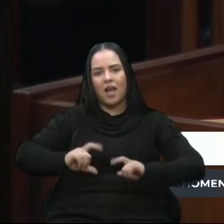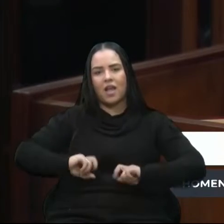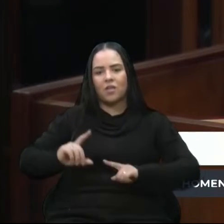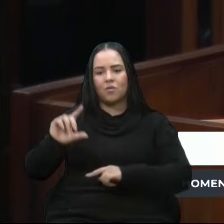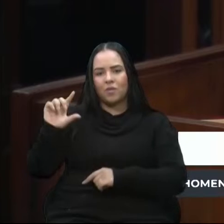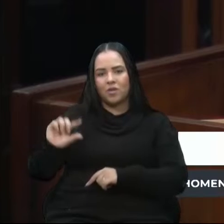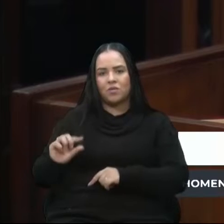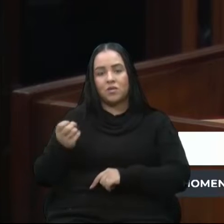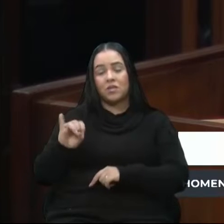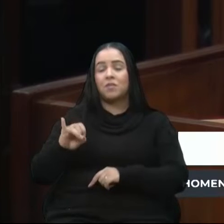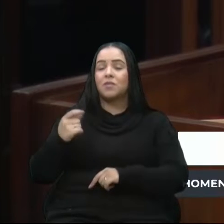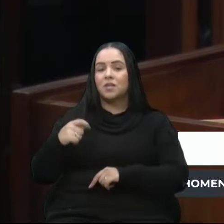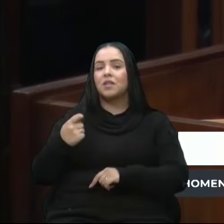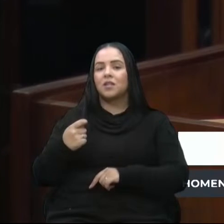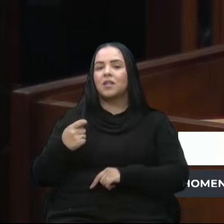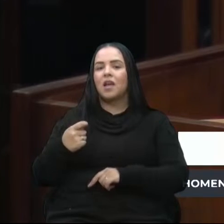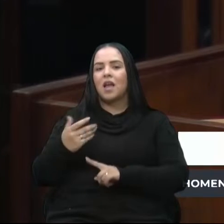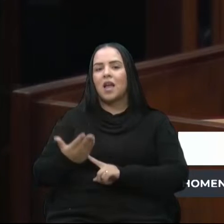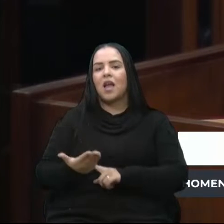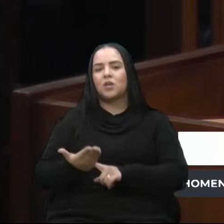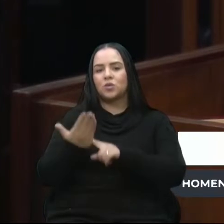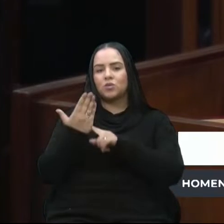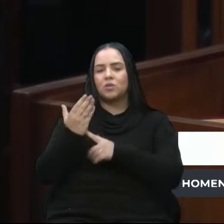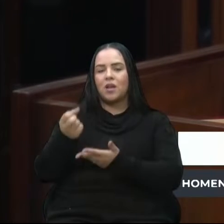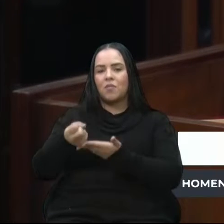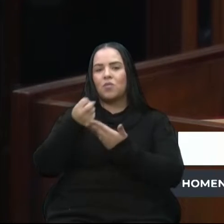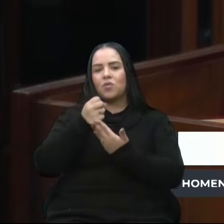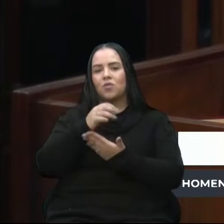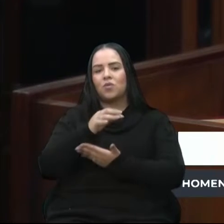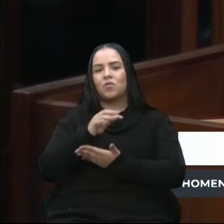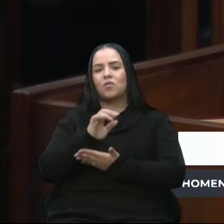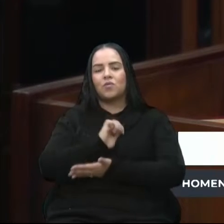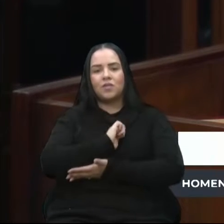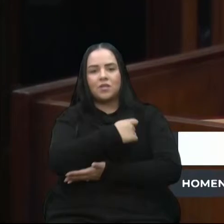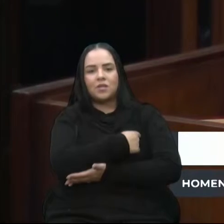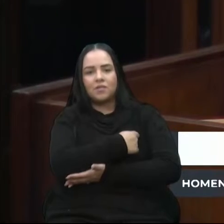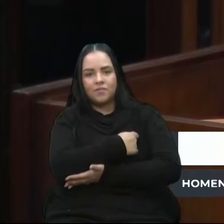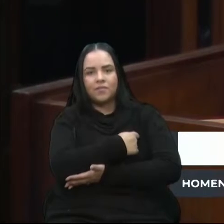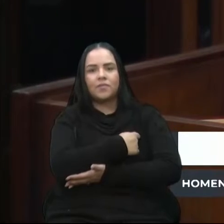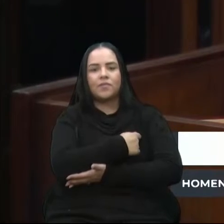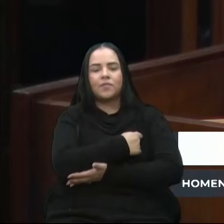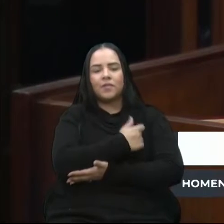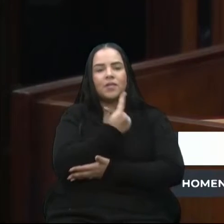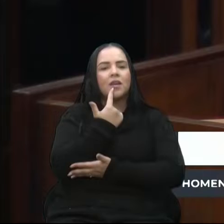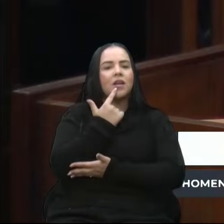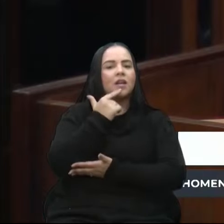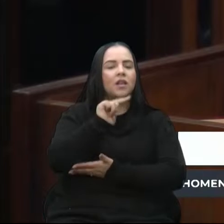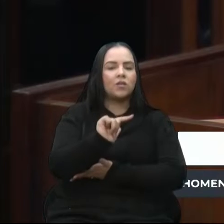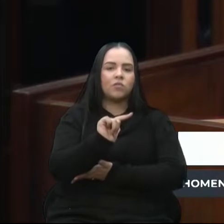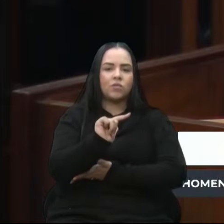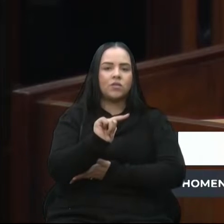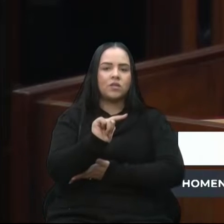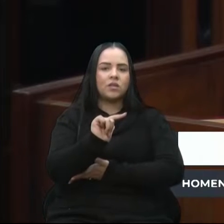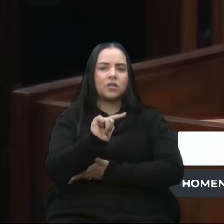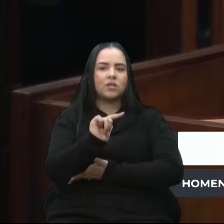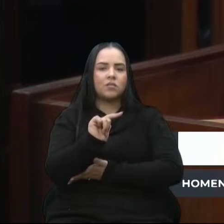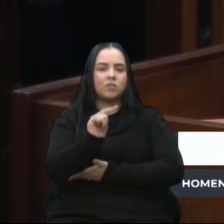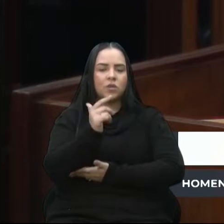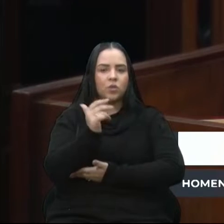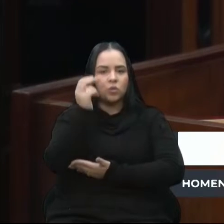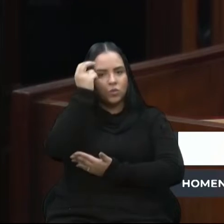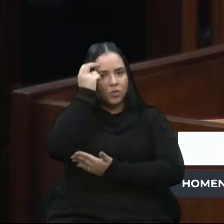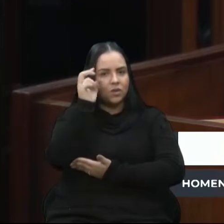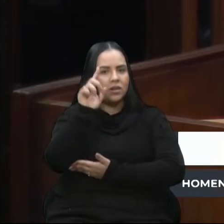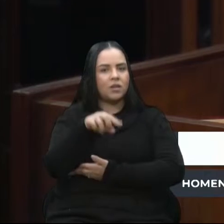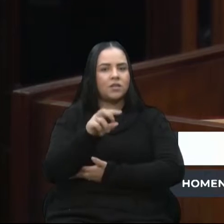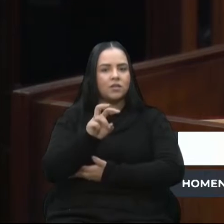incentivo fiscal. Então, se o custo para os demais projetos é 10, para as línguas minoritárias, para a cultura imaterial, é